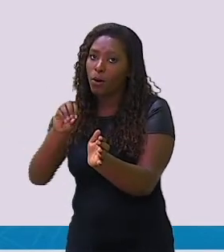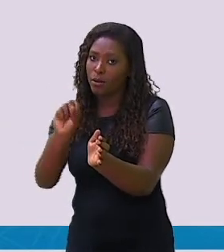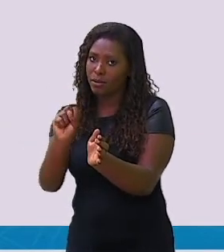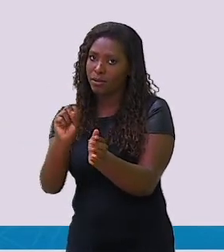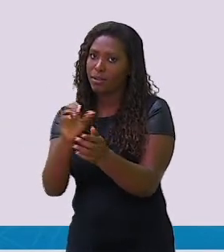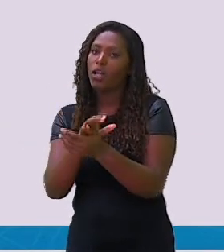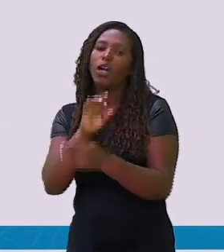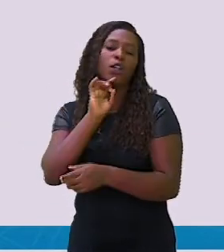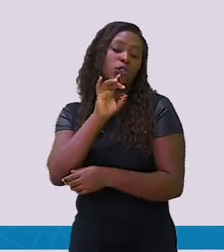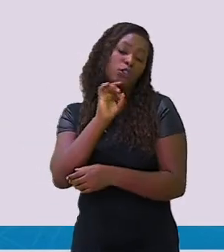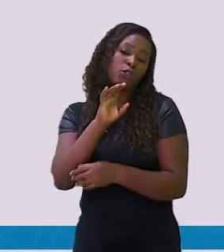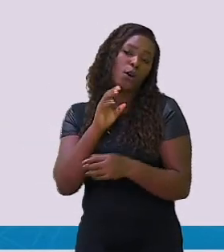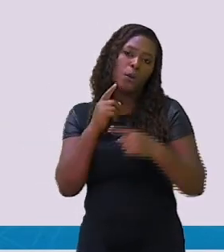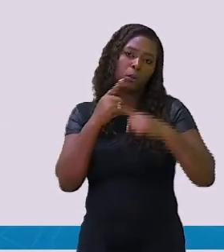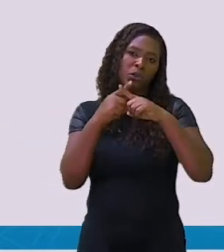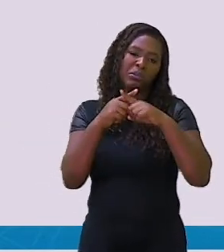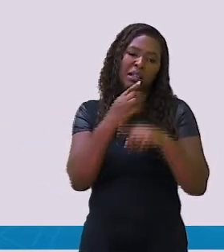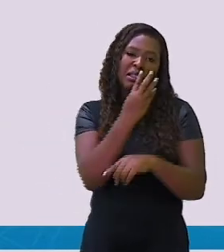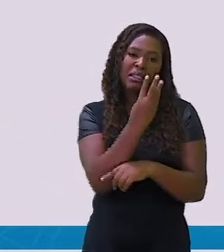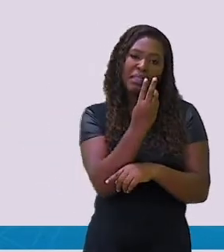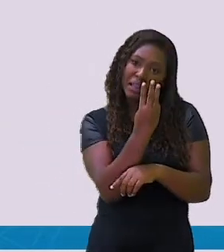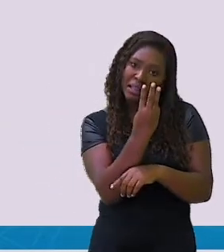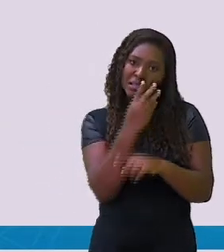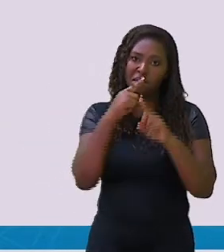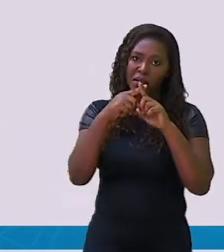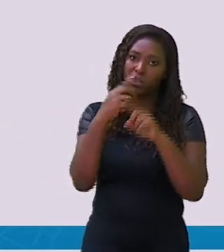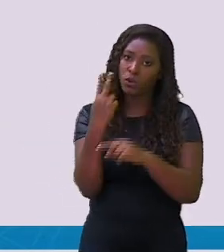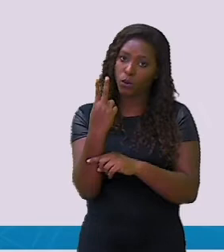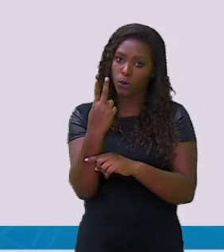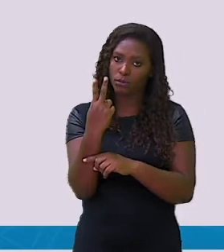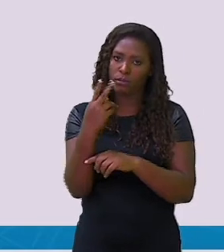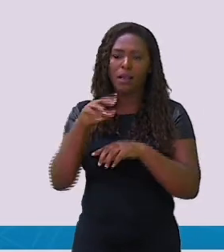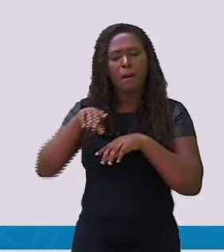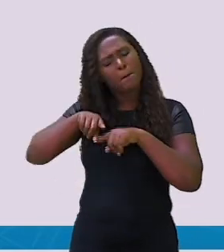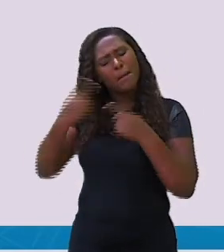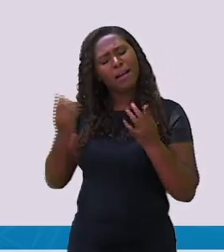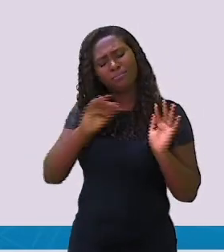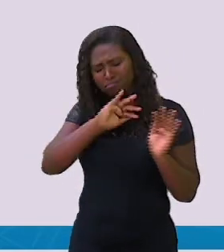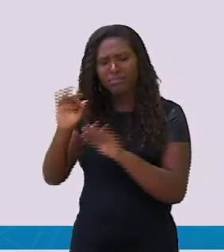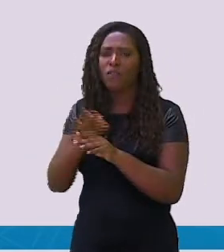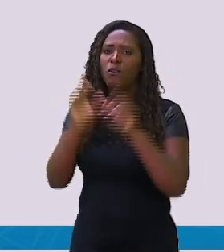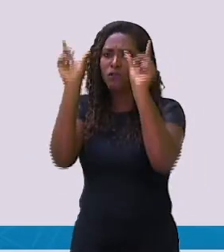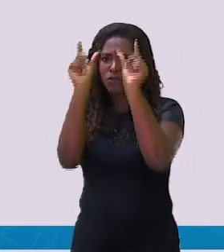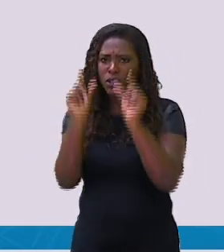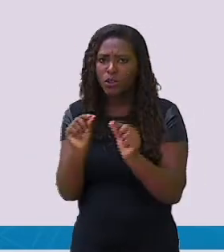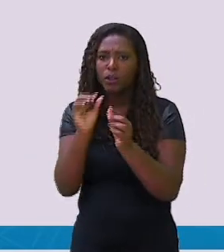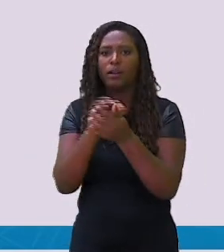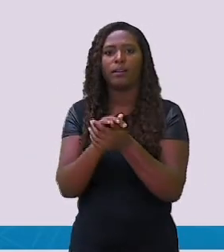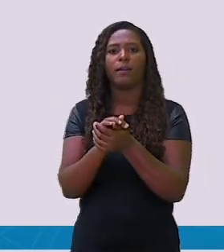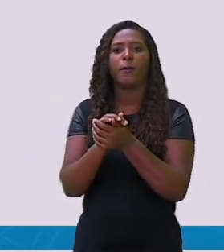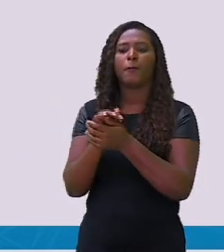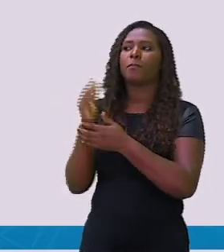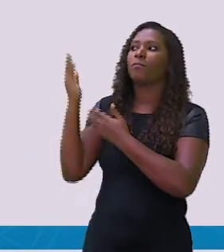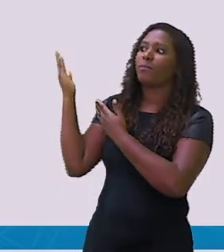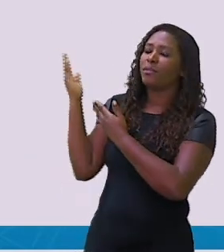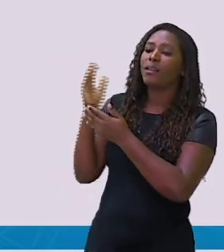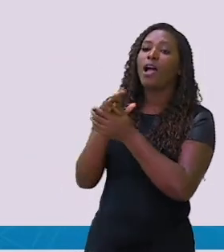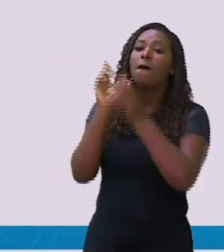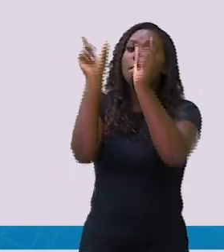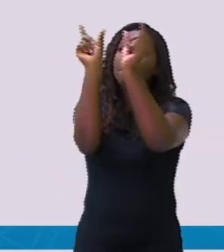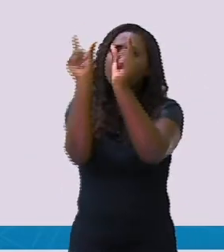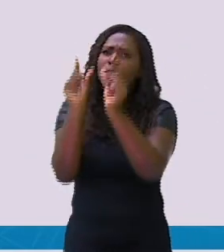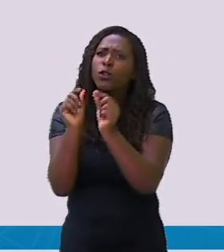vamos fatorar aqui olha três não fato não de vídeo por dois 2 / 2 e aqui